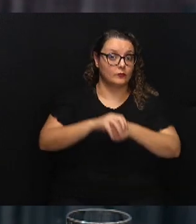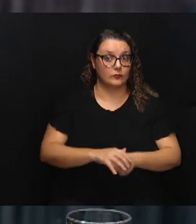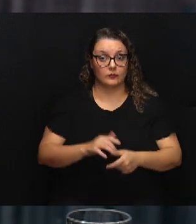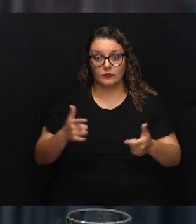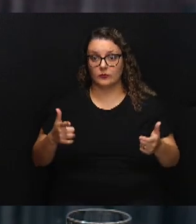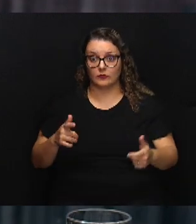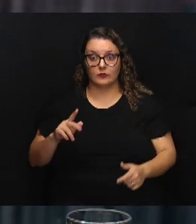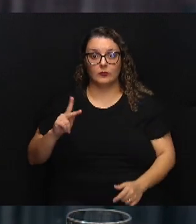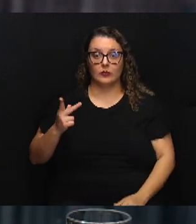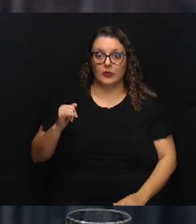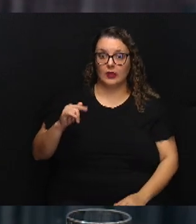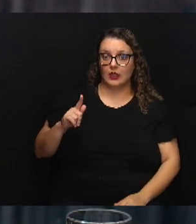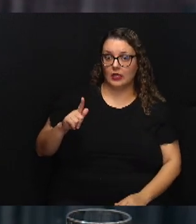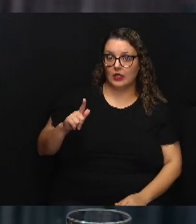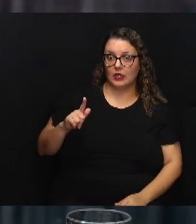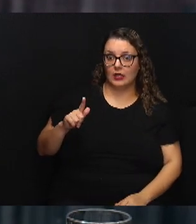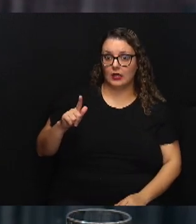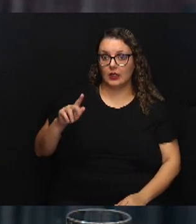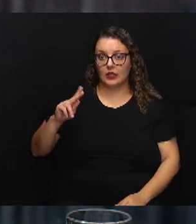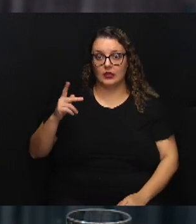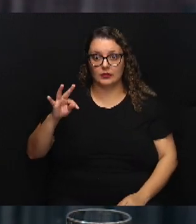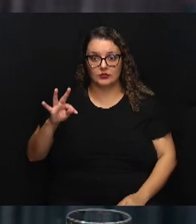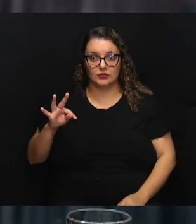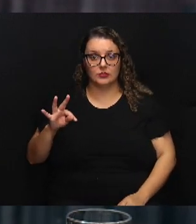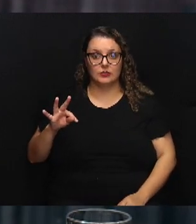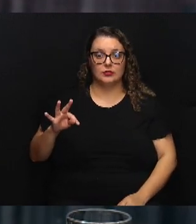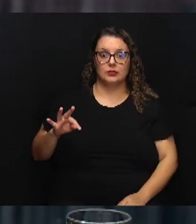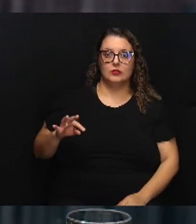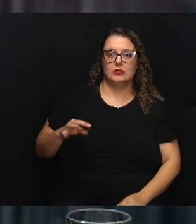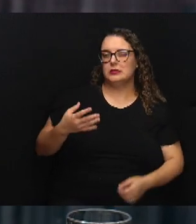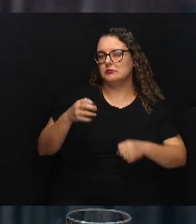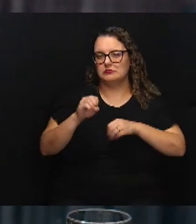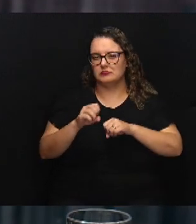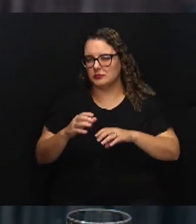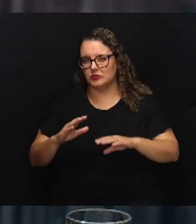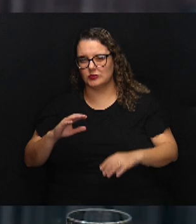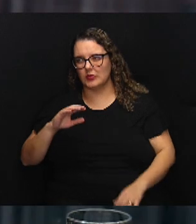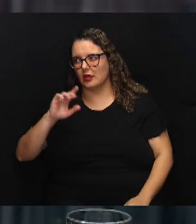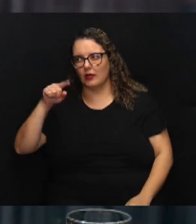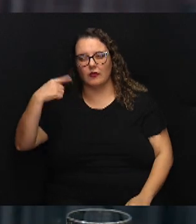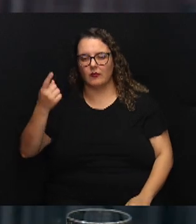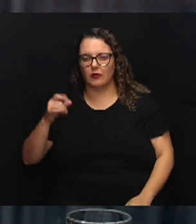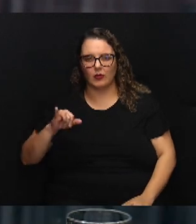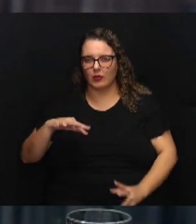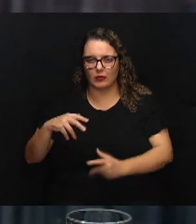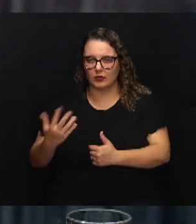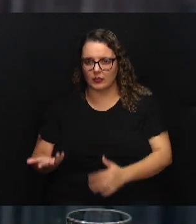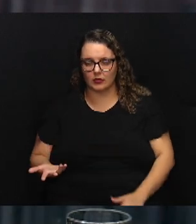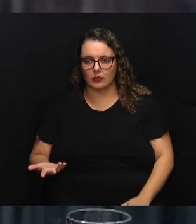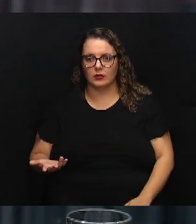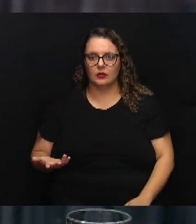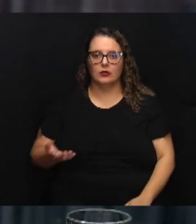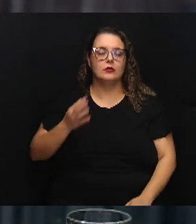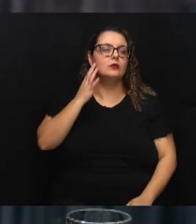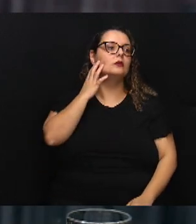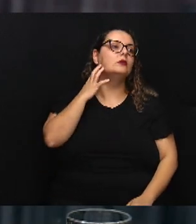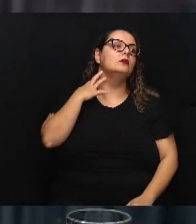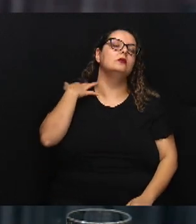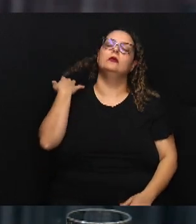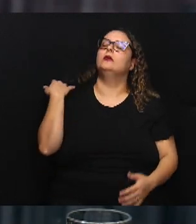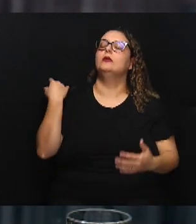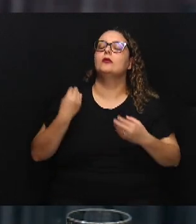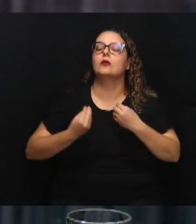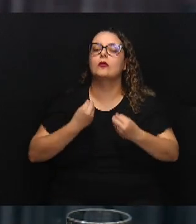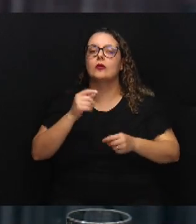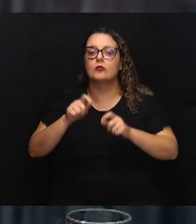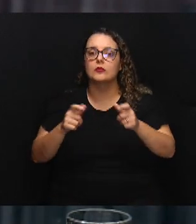higher education, de ensino superior. Então, assim, o ser curioso, quais profissões existem, né, como que as pessoas operam, como